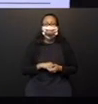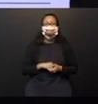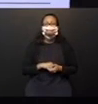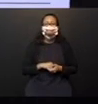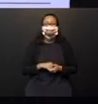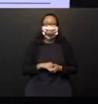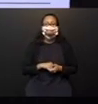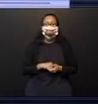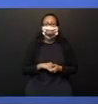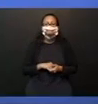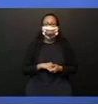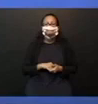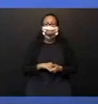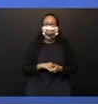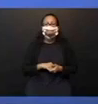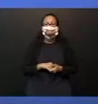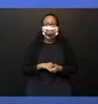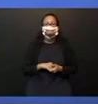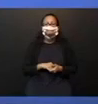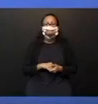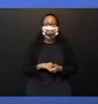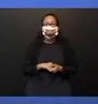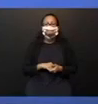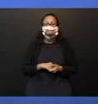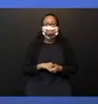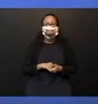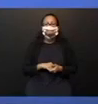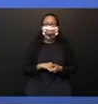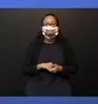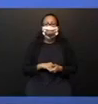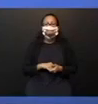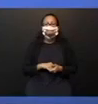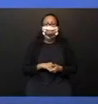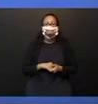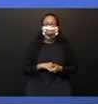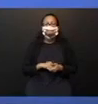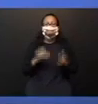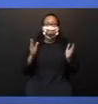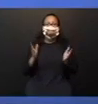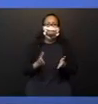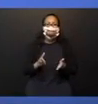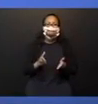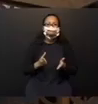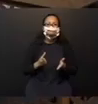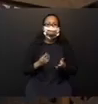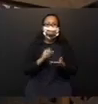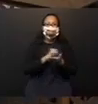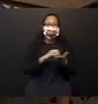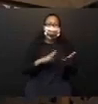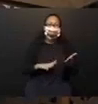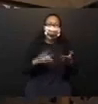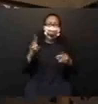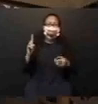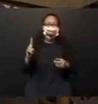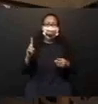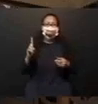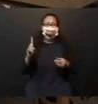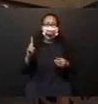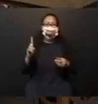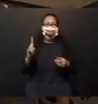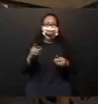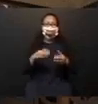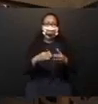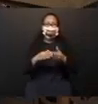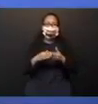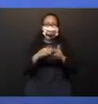indo lá para frente. Até a próxima, muito obrigada. Tá bom? Agora, a atividade 1. Ele pede